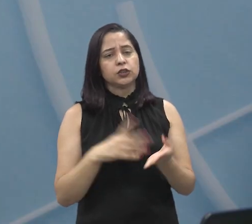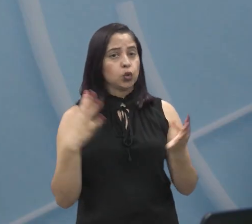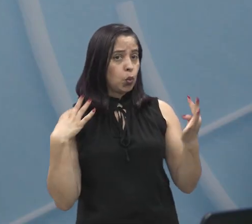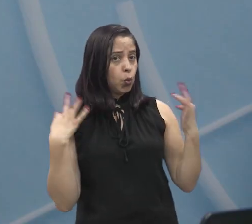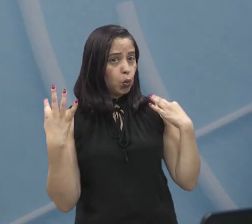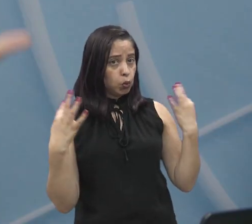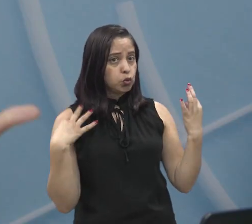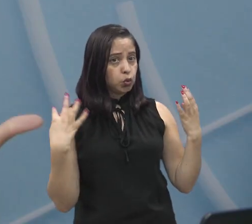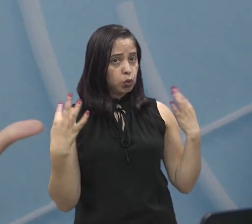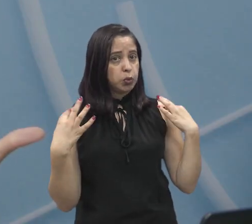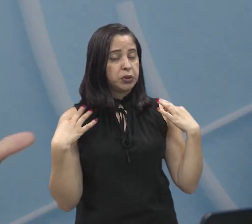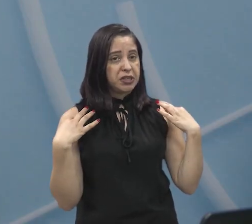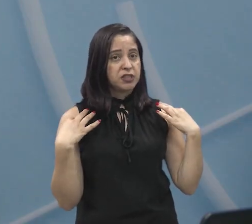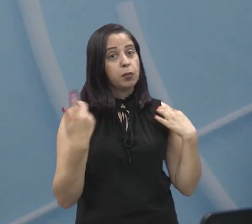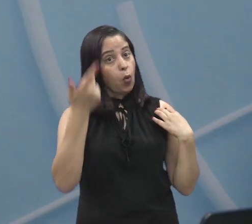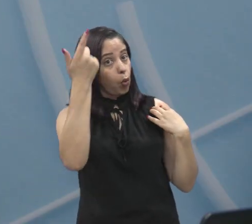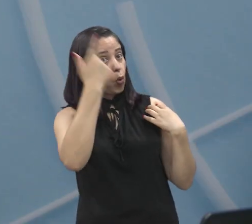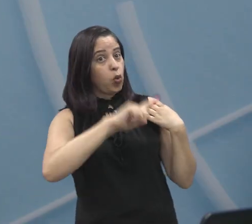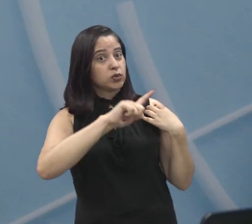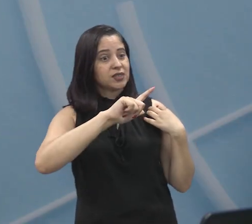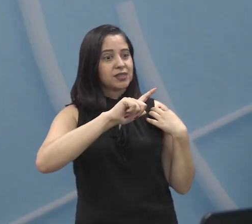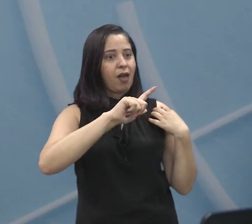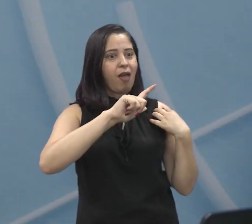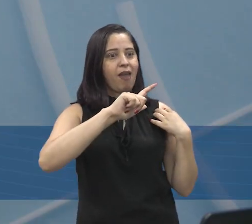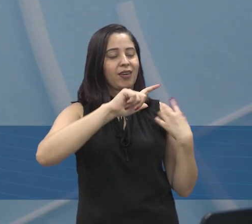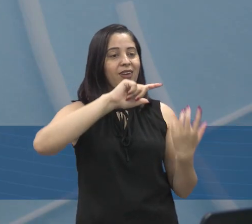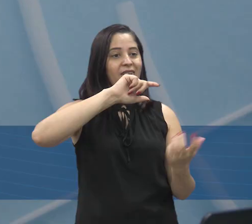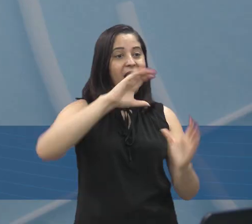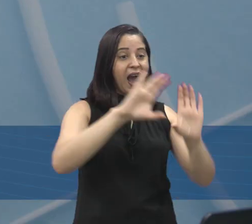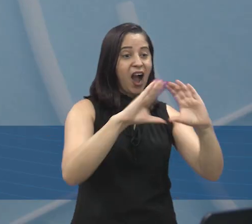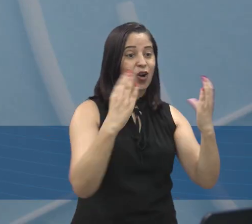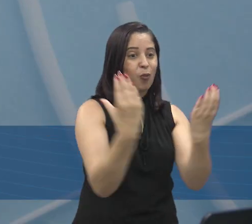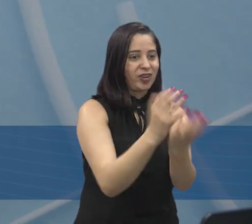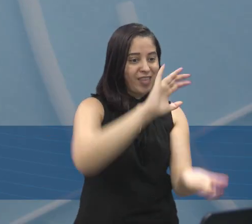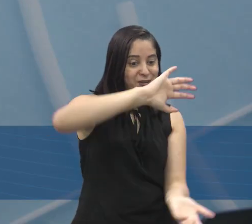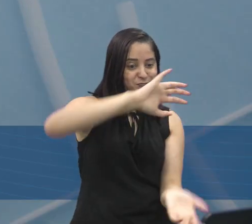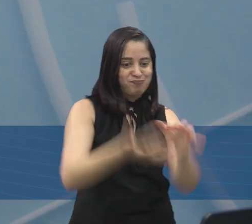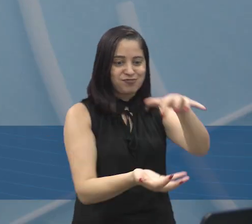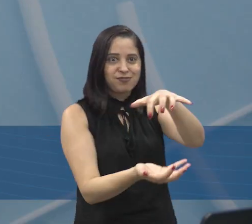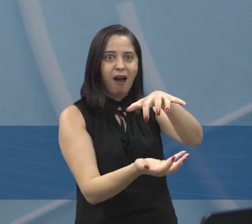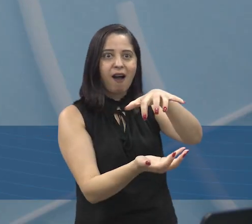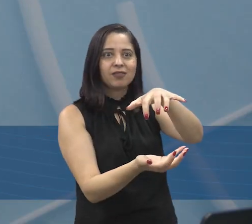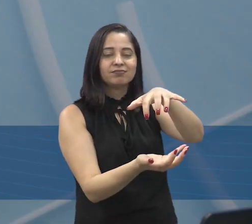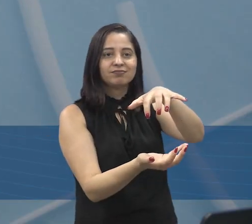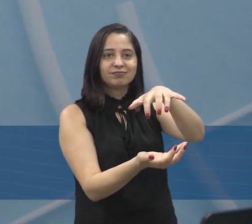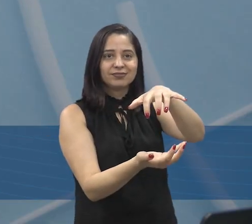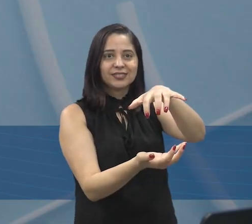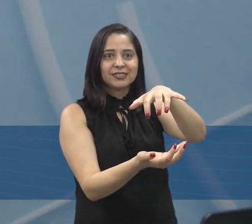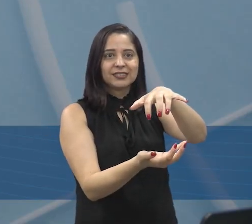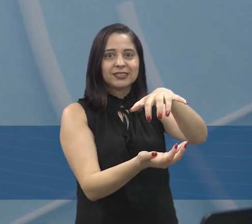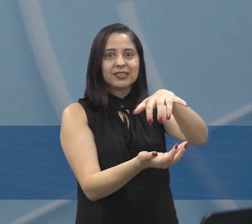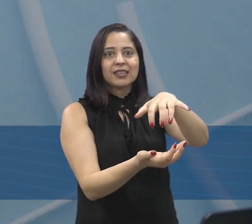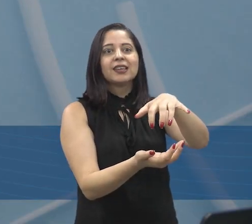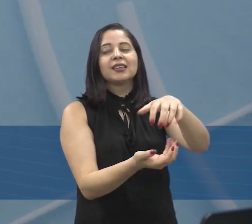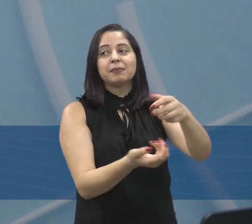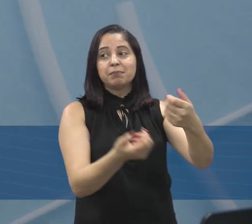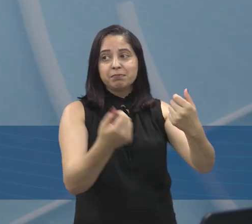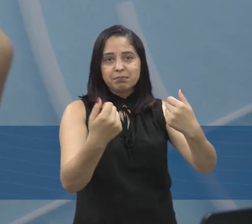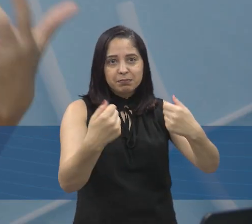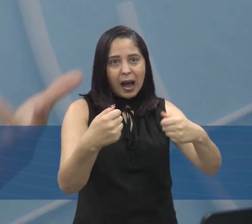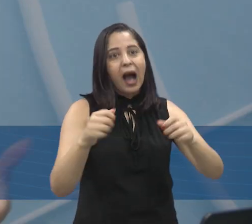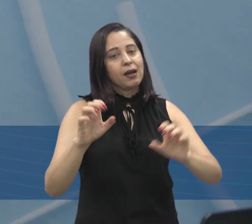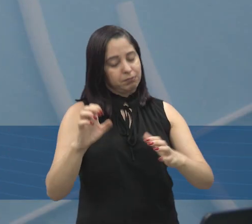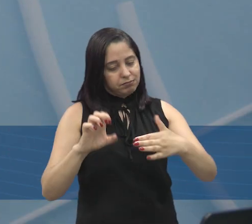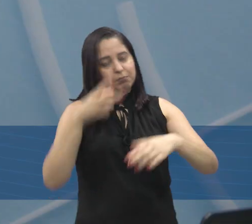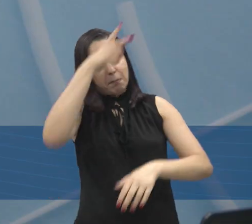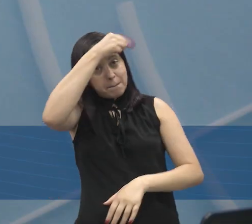de transformador, ele transforma a comunidade e ele precisa ser olhado de fato dessa forma, né, pelo